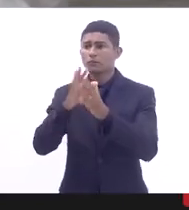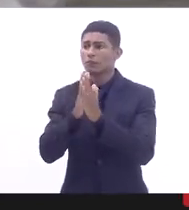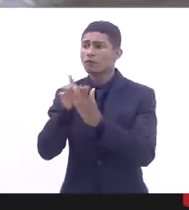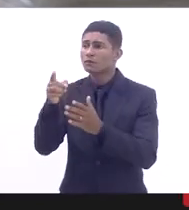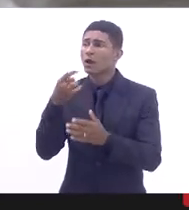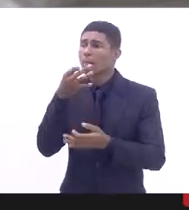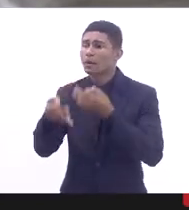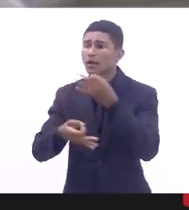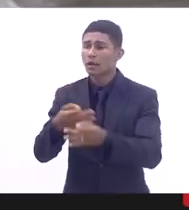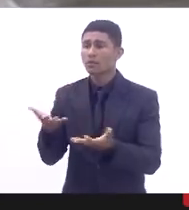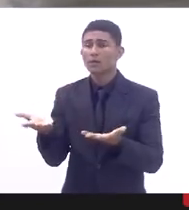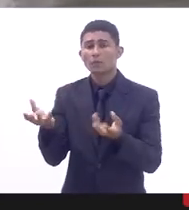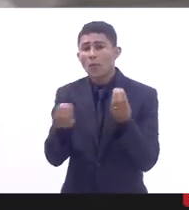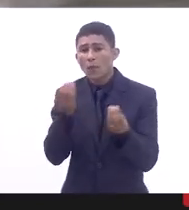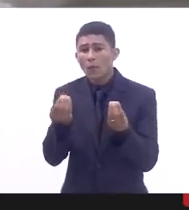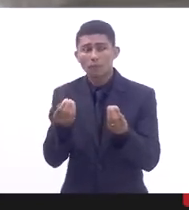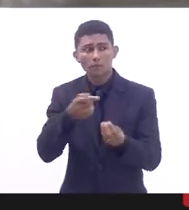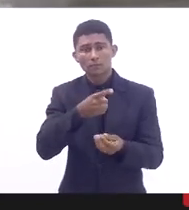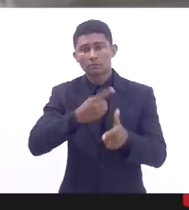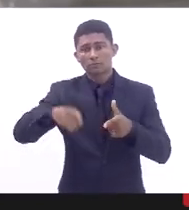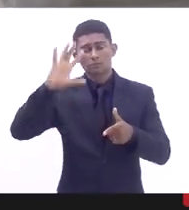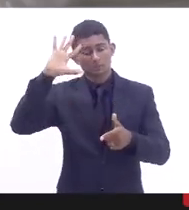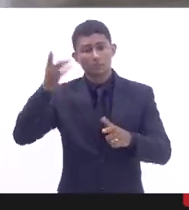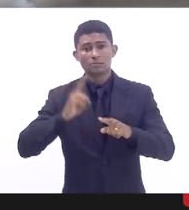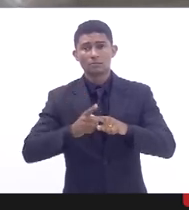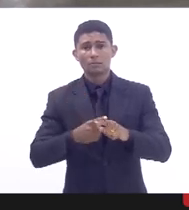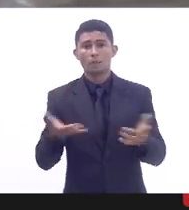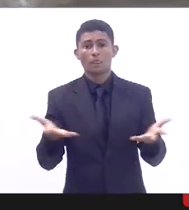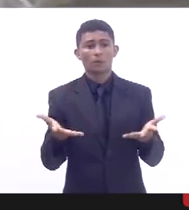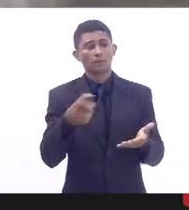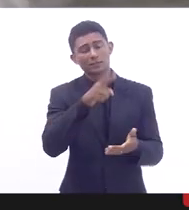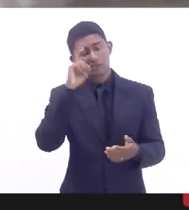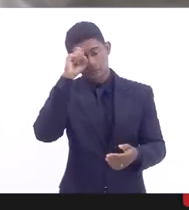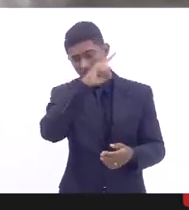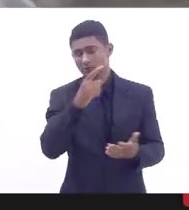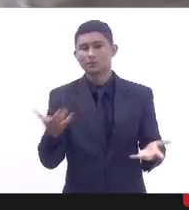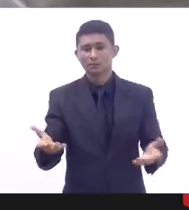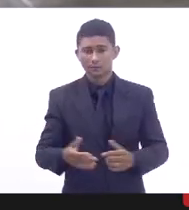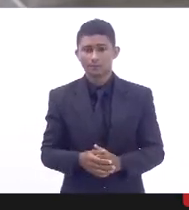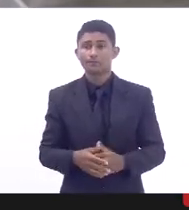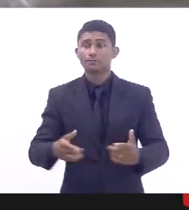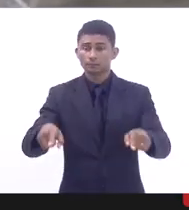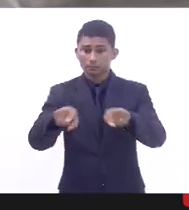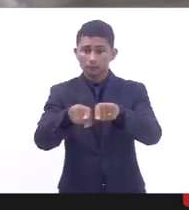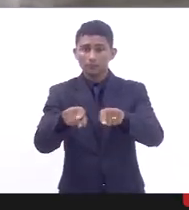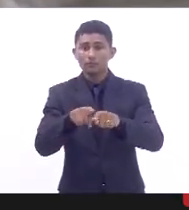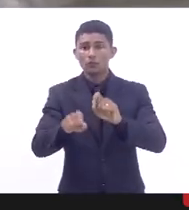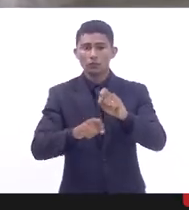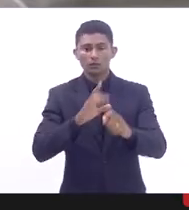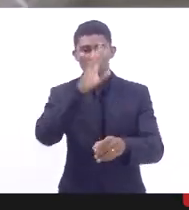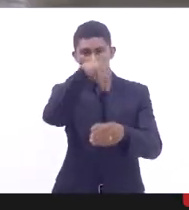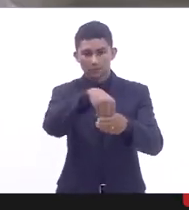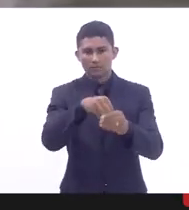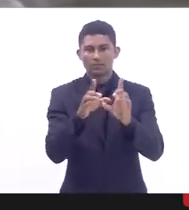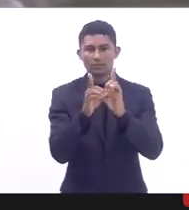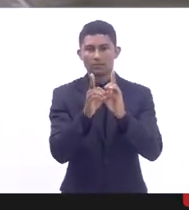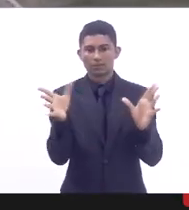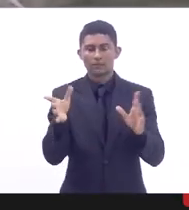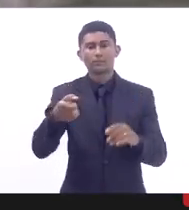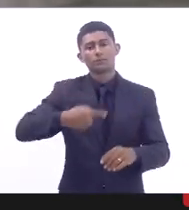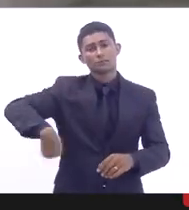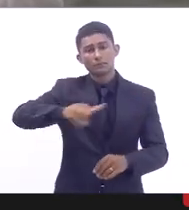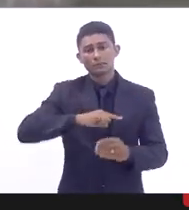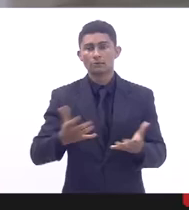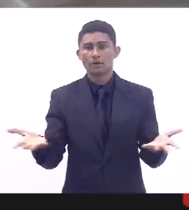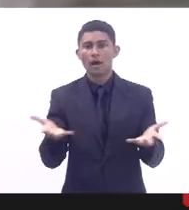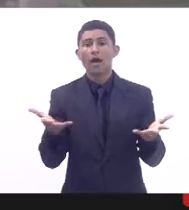como é que a gente pode encaminhar Porque hoje a situação está muito delicado e inclusive sobre a questão da Democracia interna né Nós